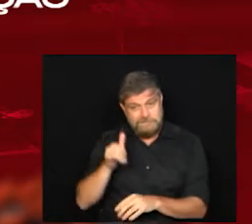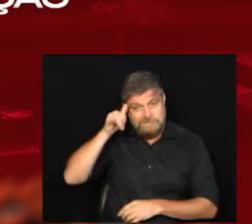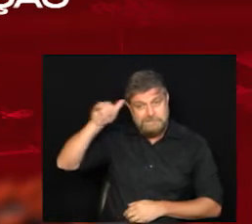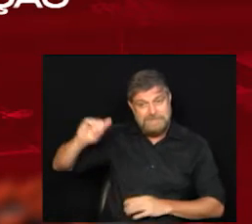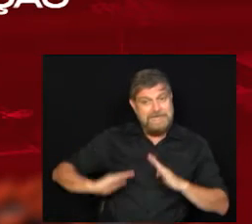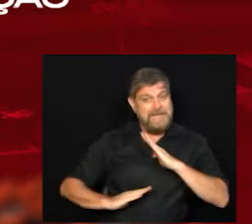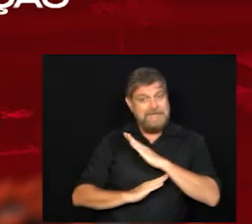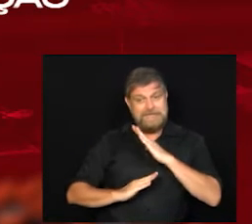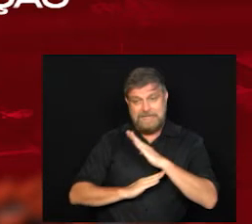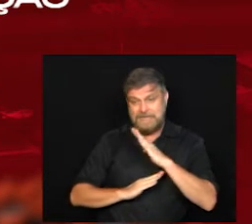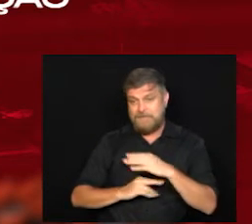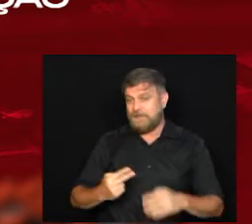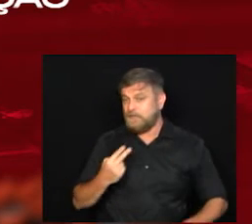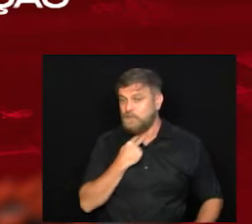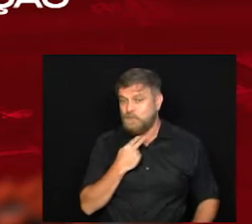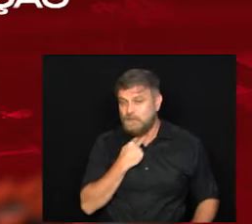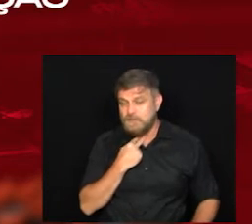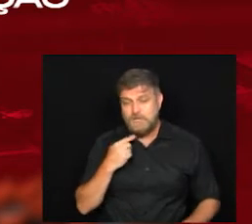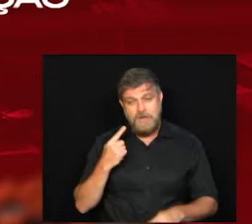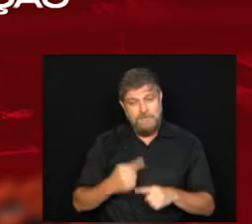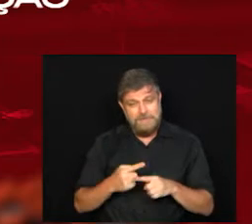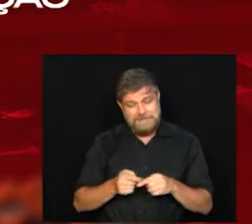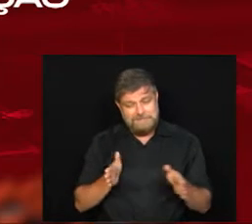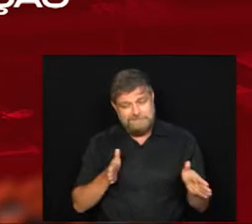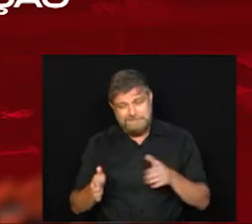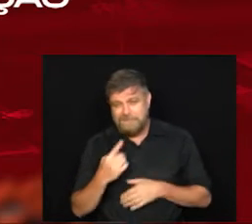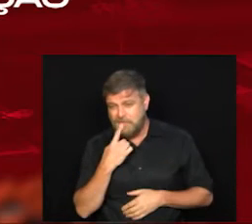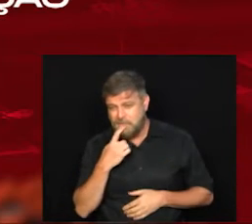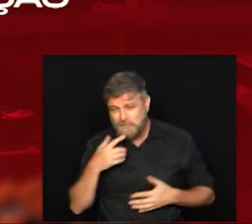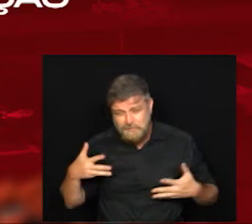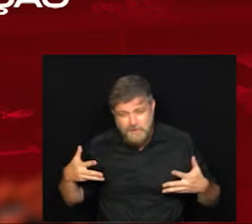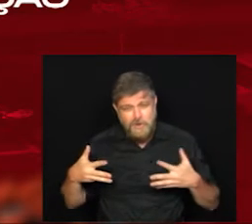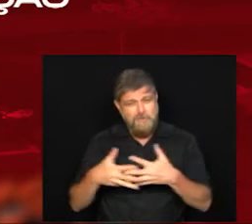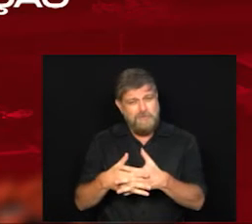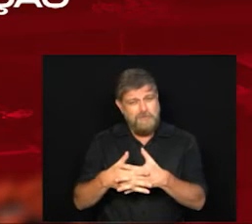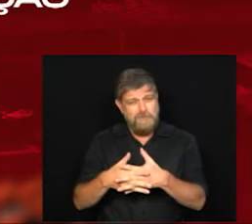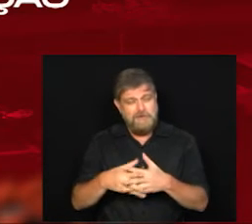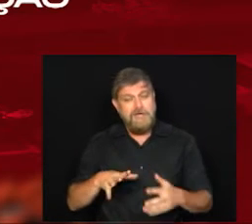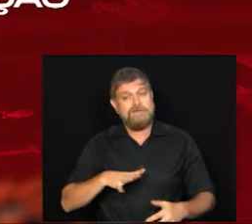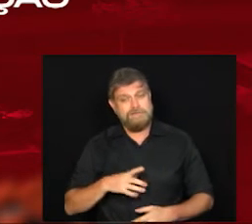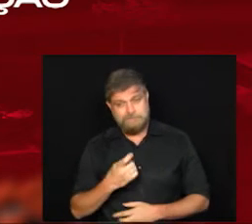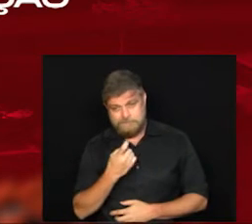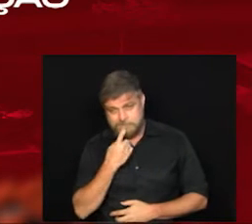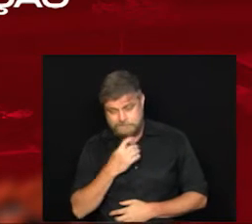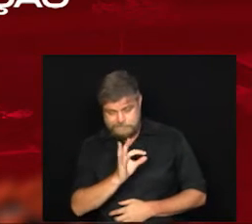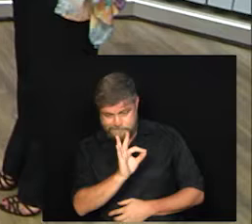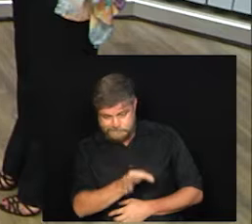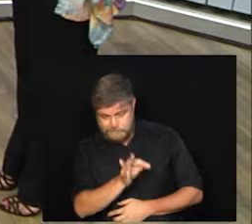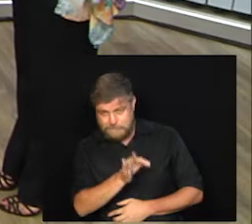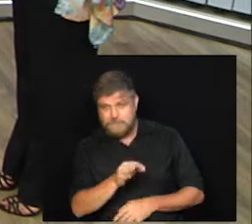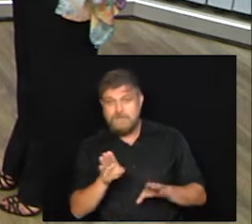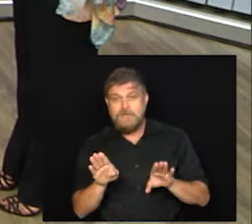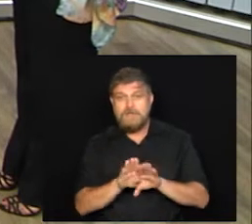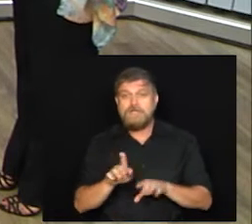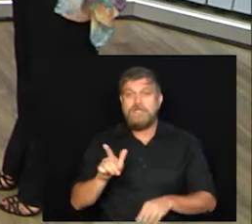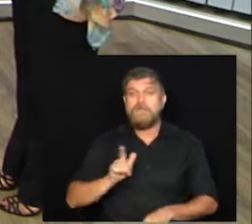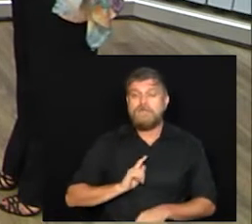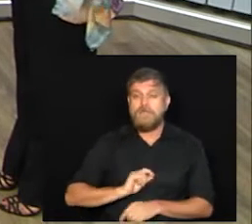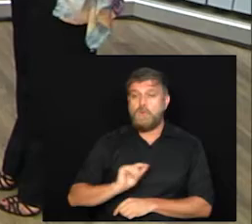do Legislativo, já que a situação está muito complicada no nosso município. Sim, Gabriel. E a gente também tem